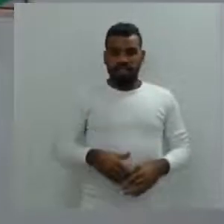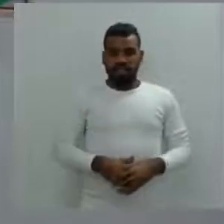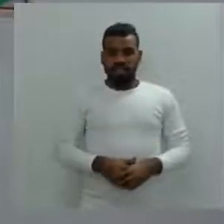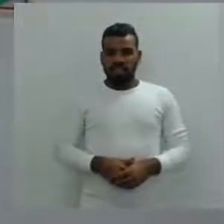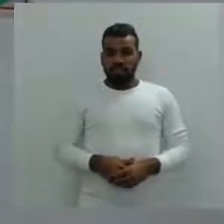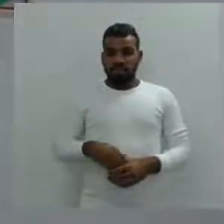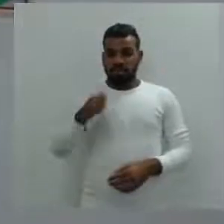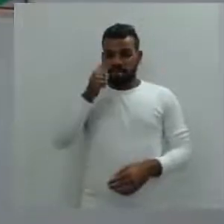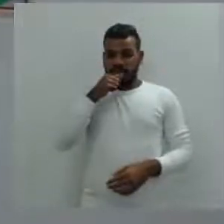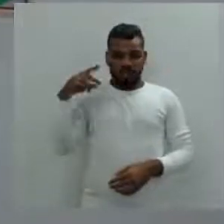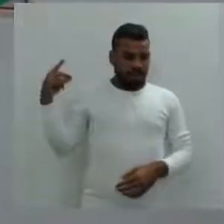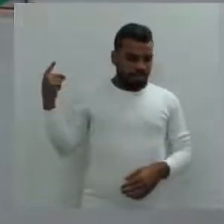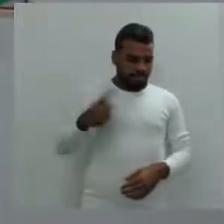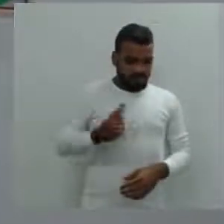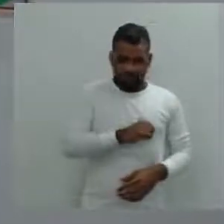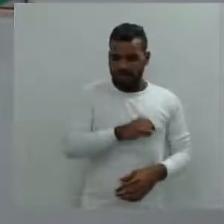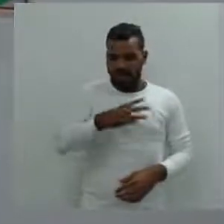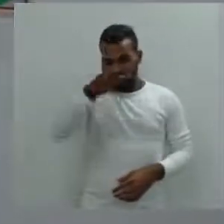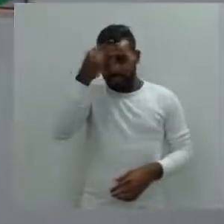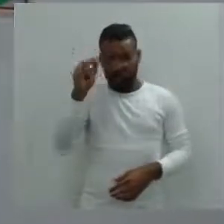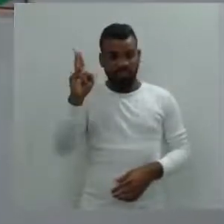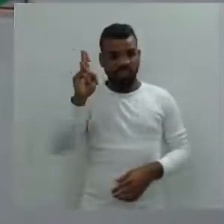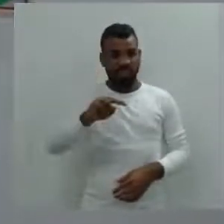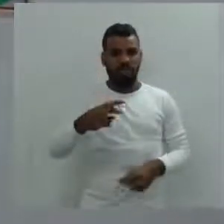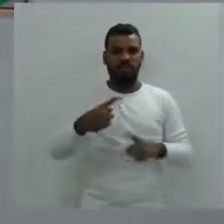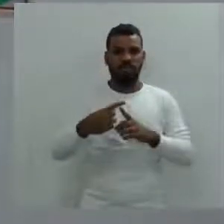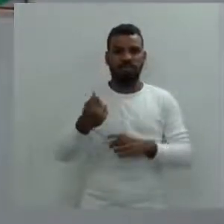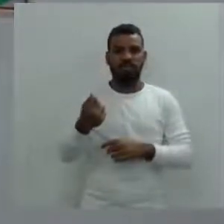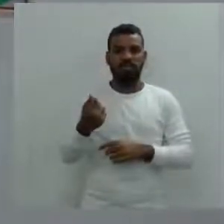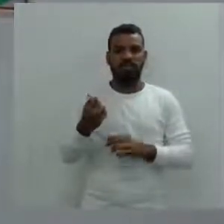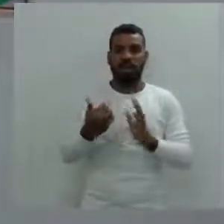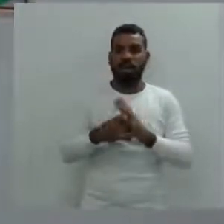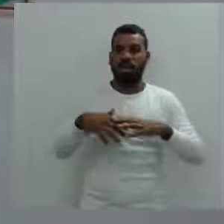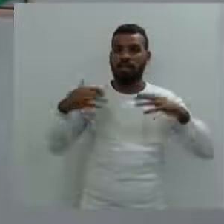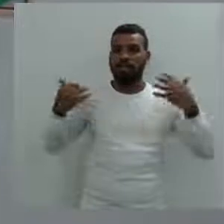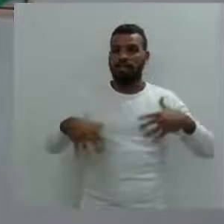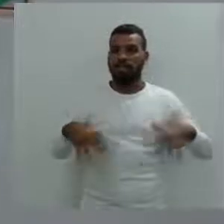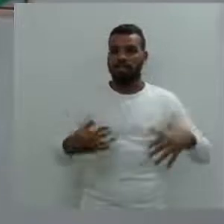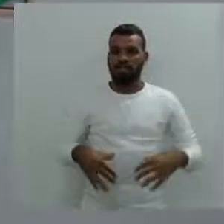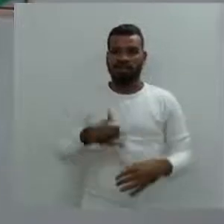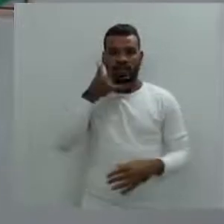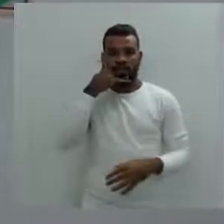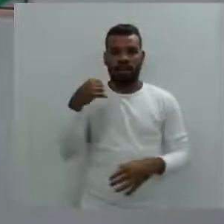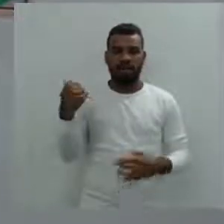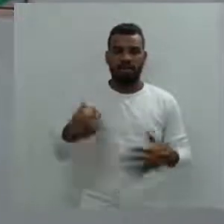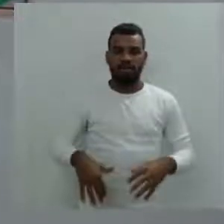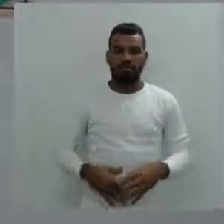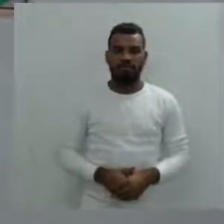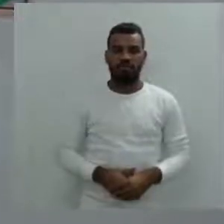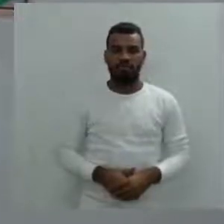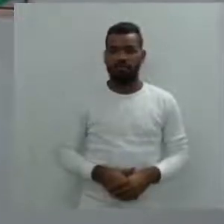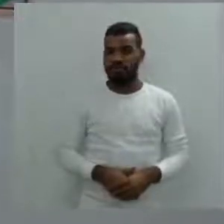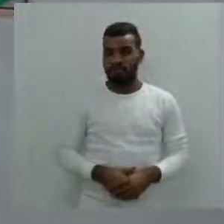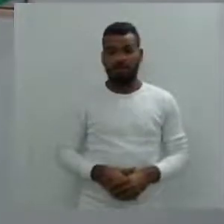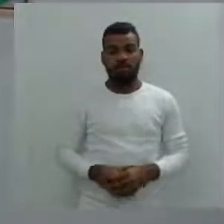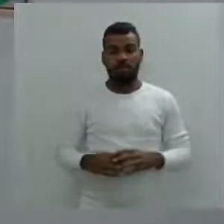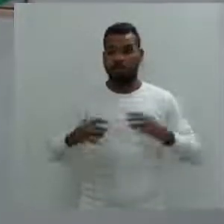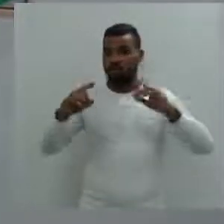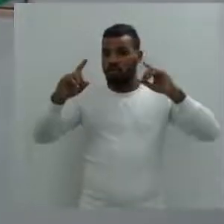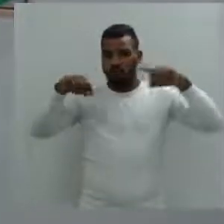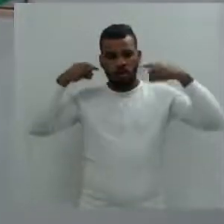deu uma pisa que eu nunca mais me esqueço, porque a conta veio alta do telefone. Então era assim, era uma coisa muito louca,